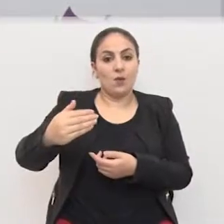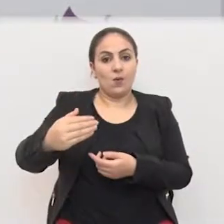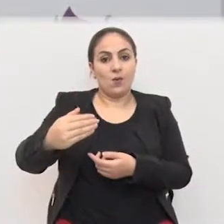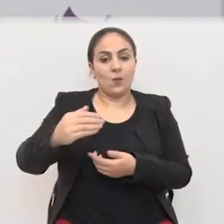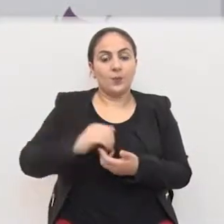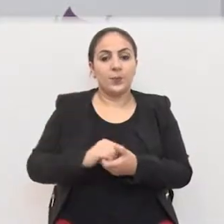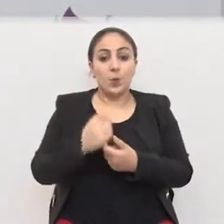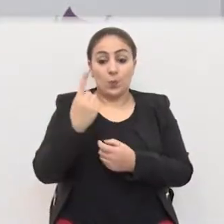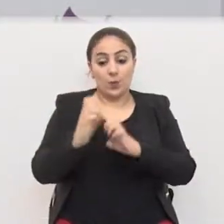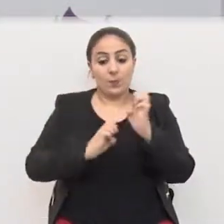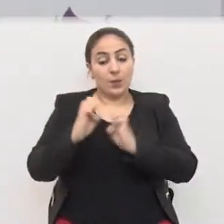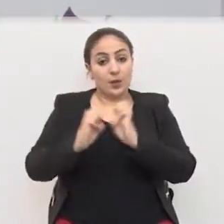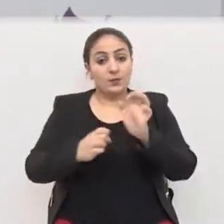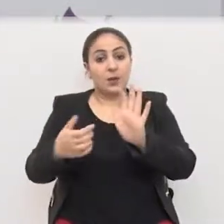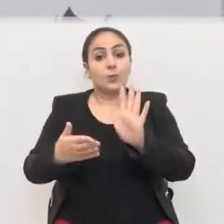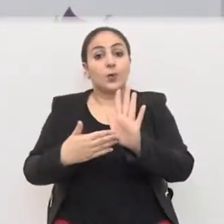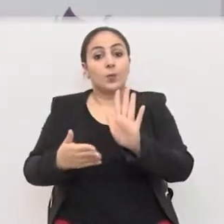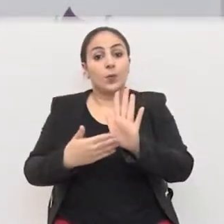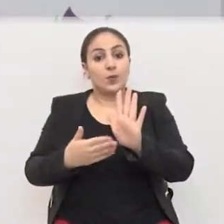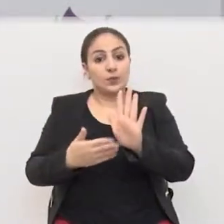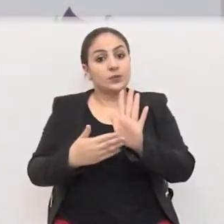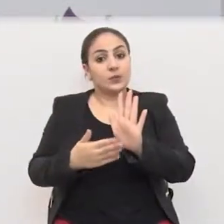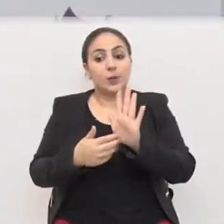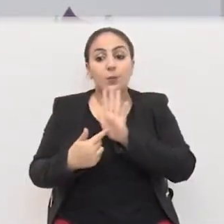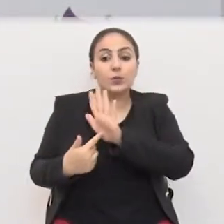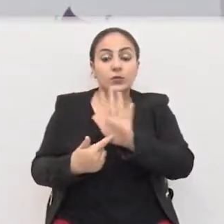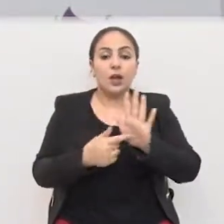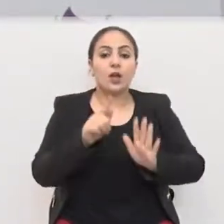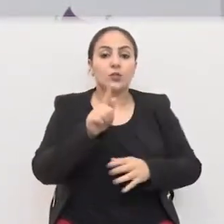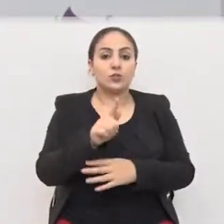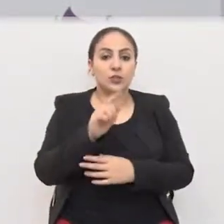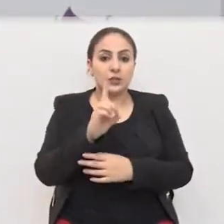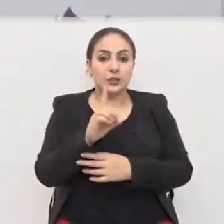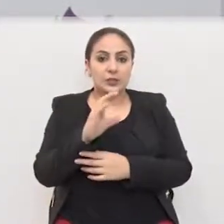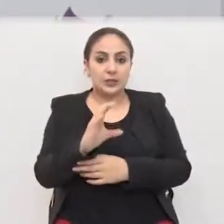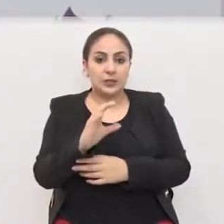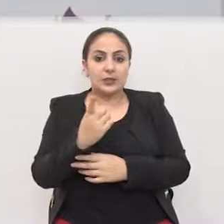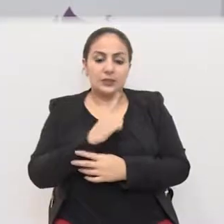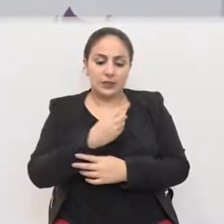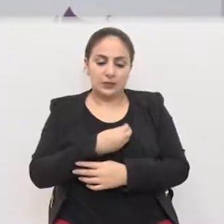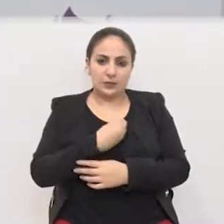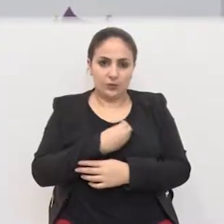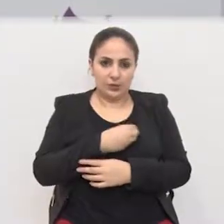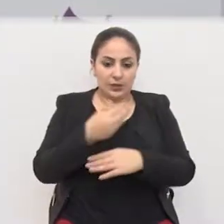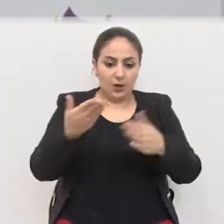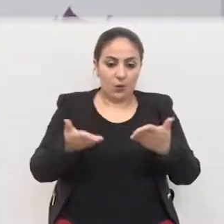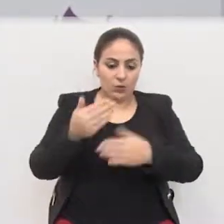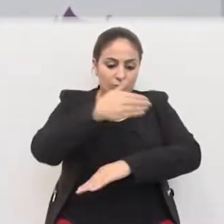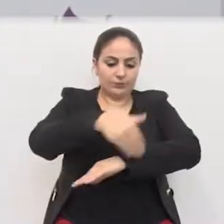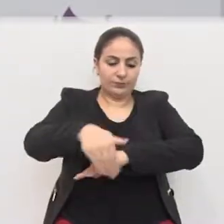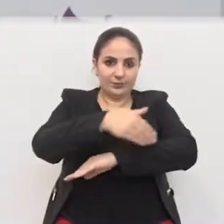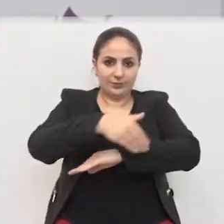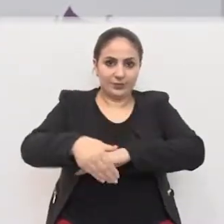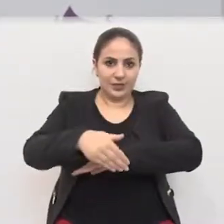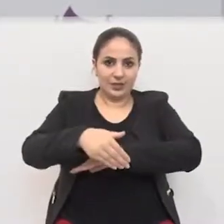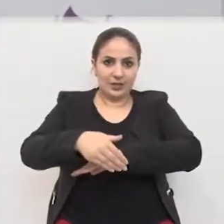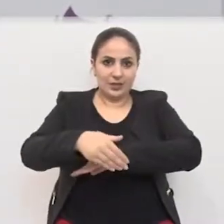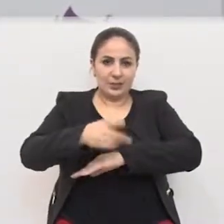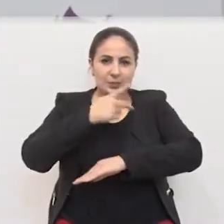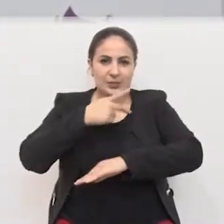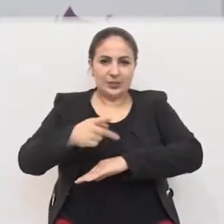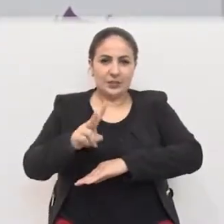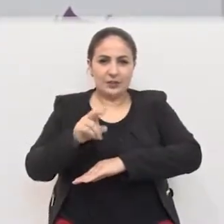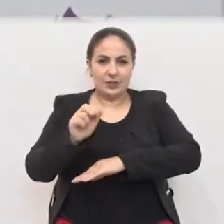Vesp, para apresentar o seu plano de expansão, uma empresa também de Passo Fundo, a GDC, que está situado hoje na Daltro Filho com a presidente Vargas, né?